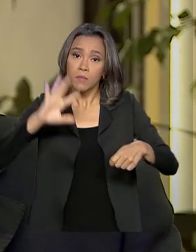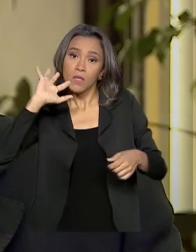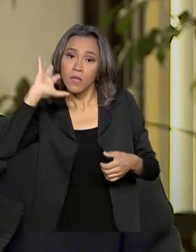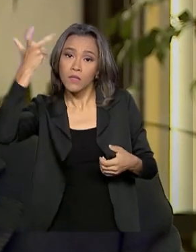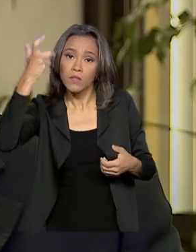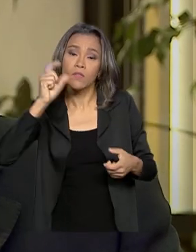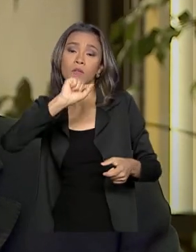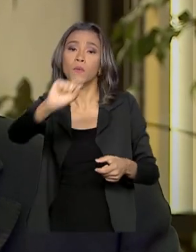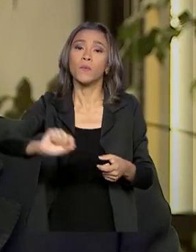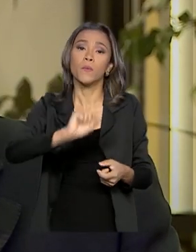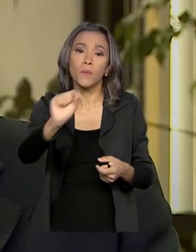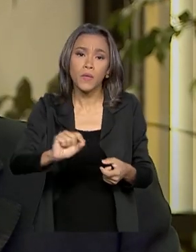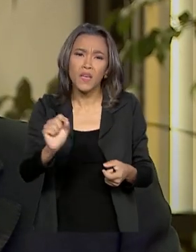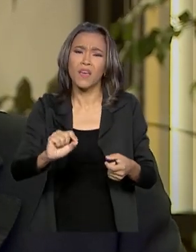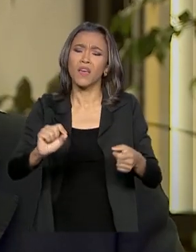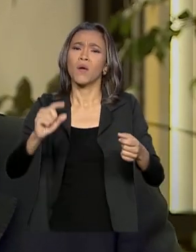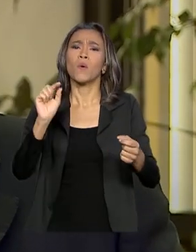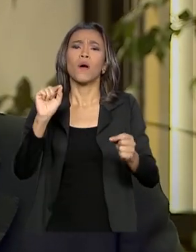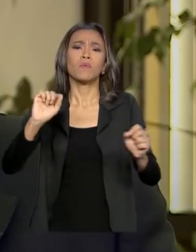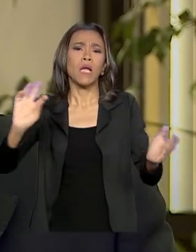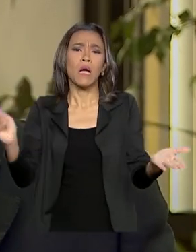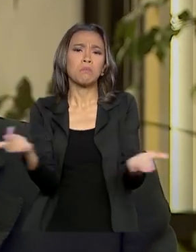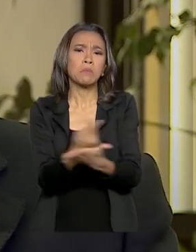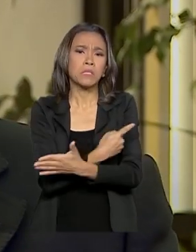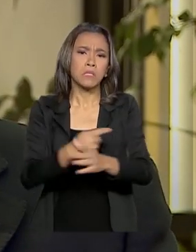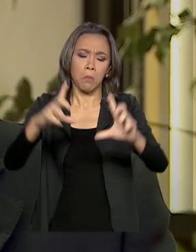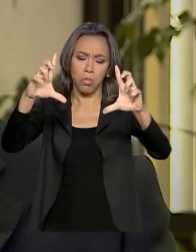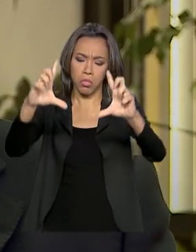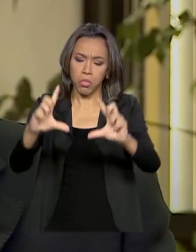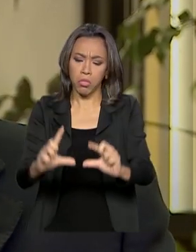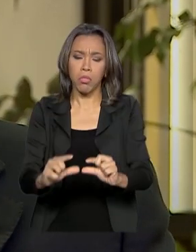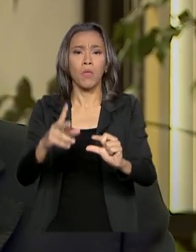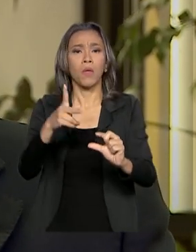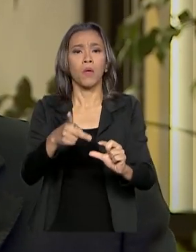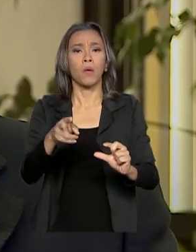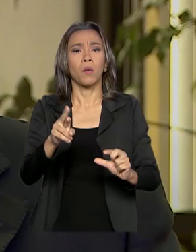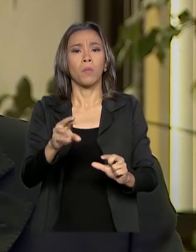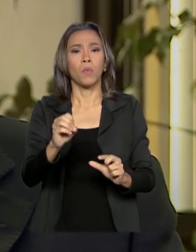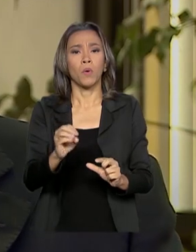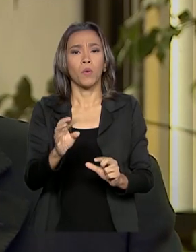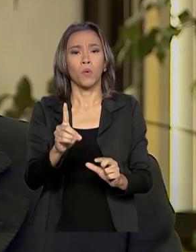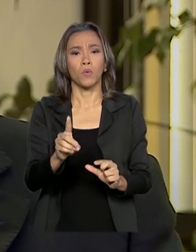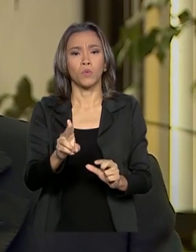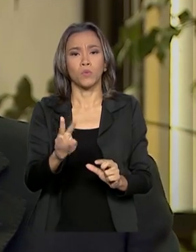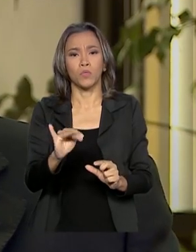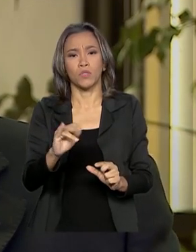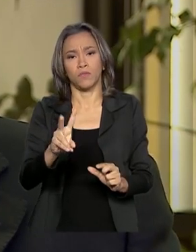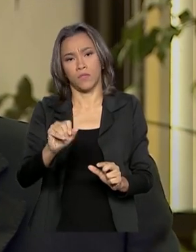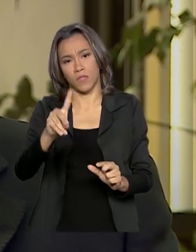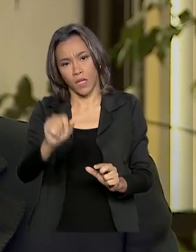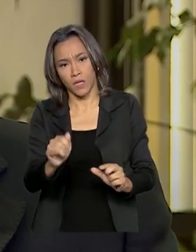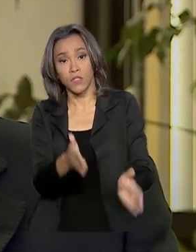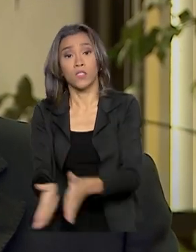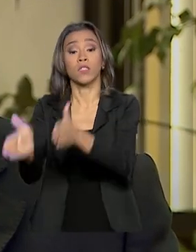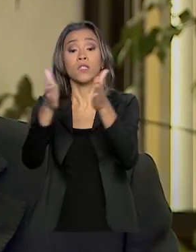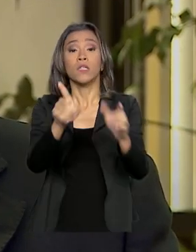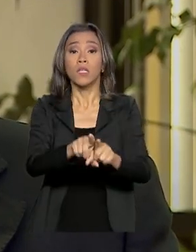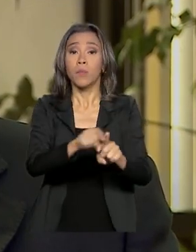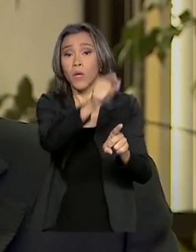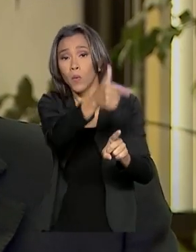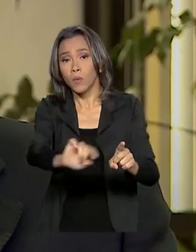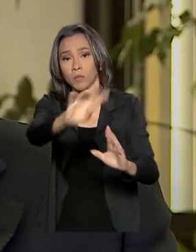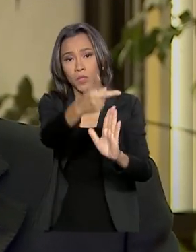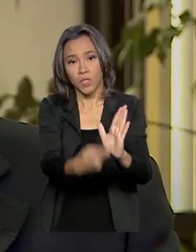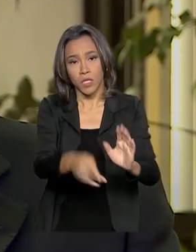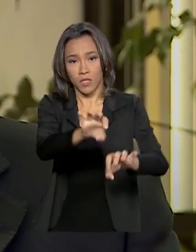produtividade, da baixa produtividade, fruto daquilo que é chamado custo Brasil. E aí entra os projetos na área de infraestrutura,